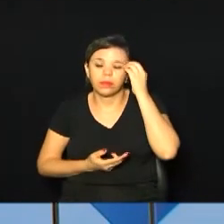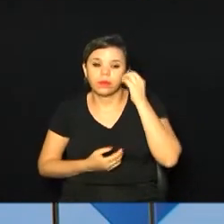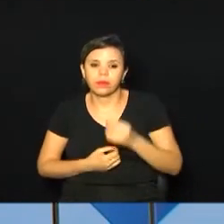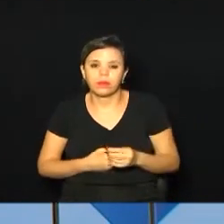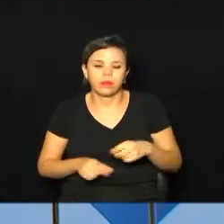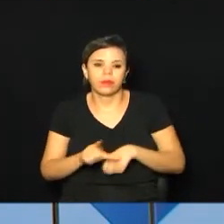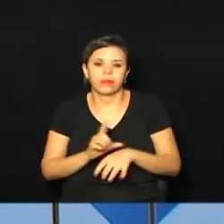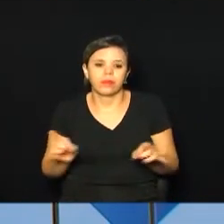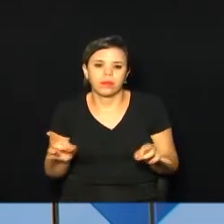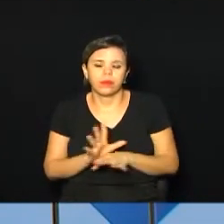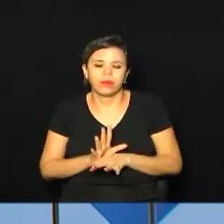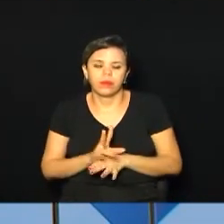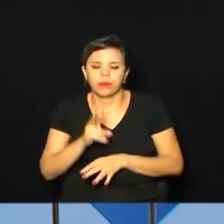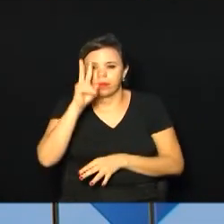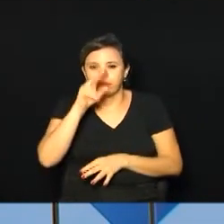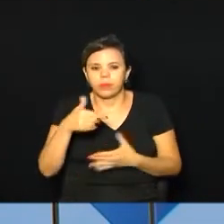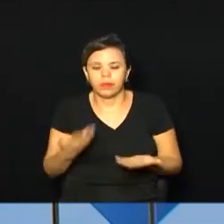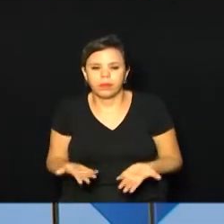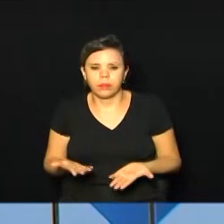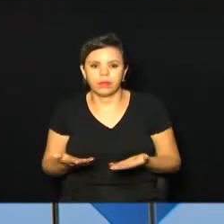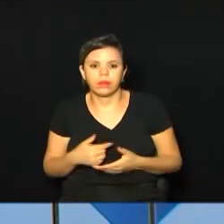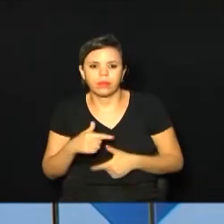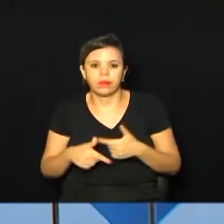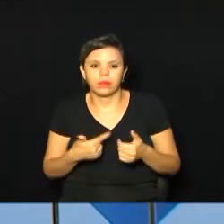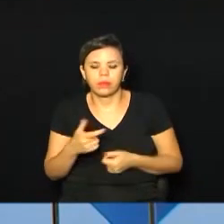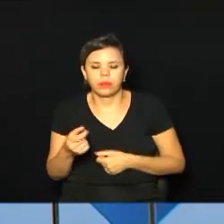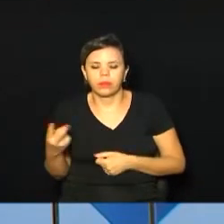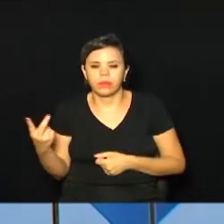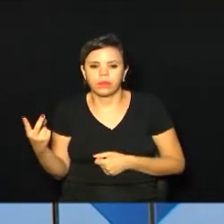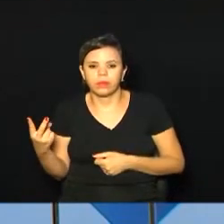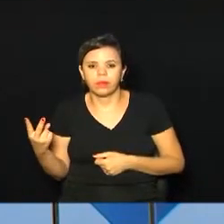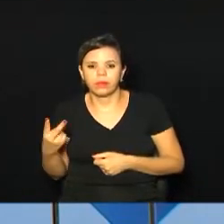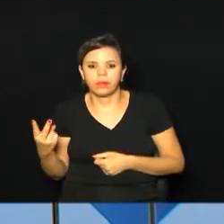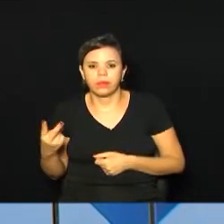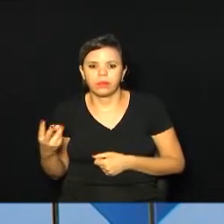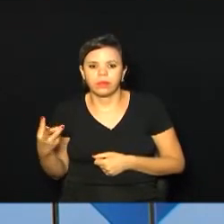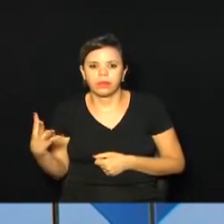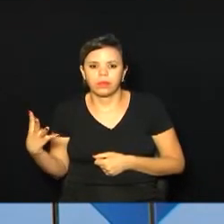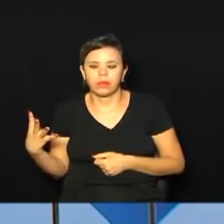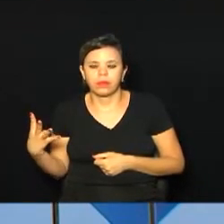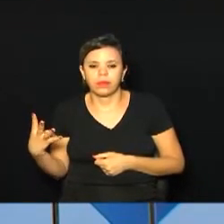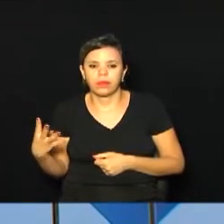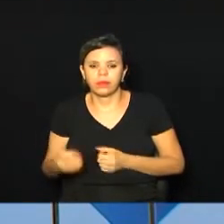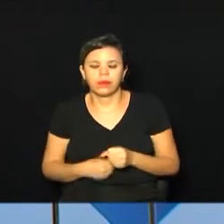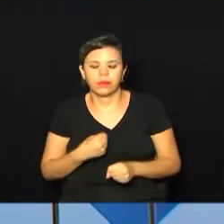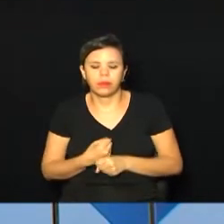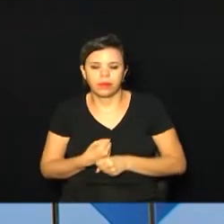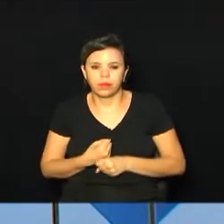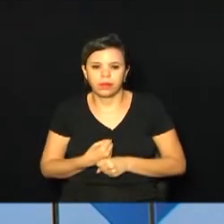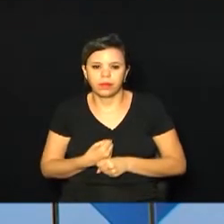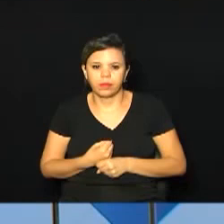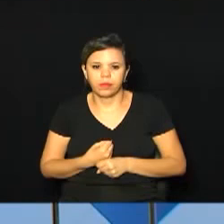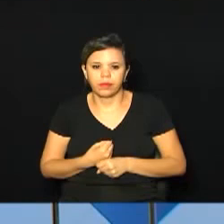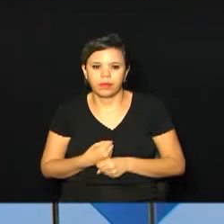a legislatura. A gente lembra que essa legislatura é 2021, 2022, 23 e 24. Então, seria